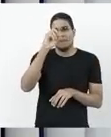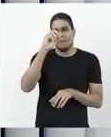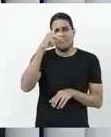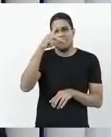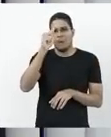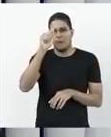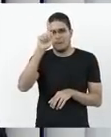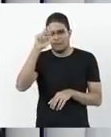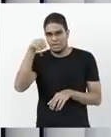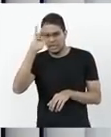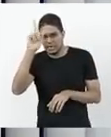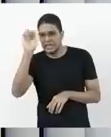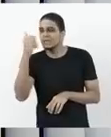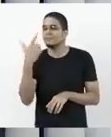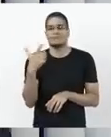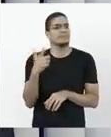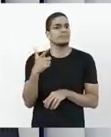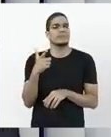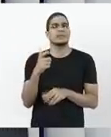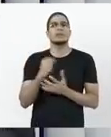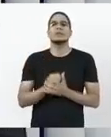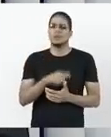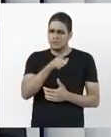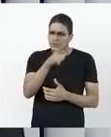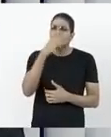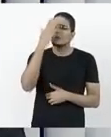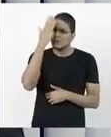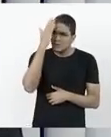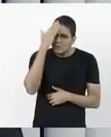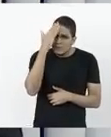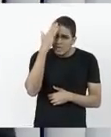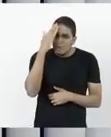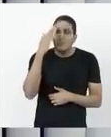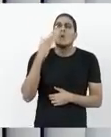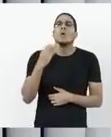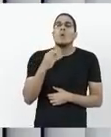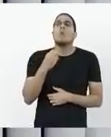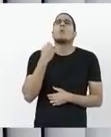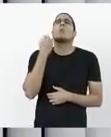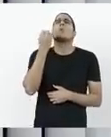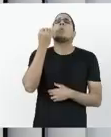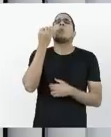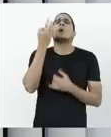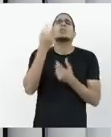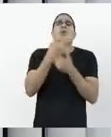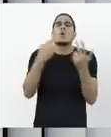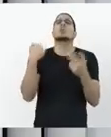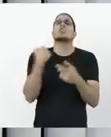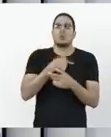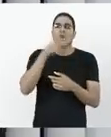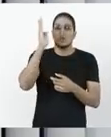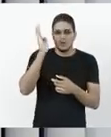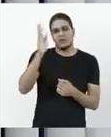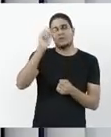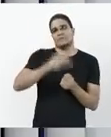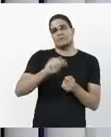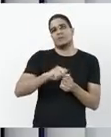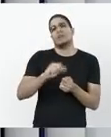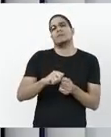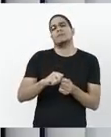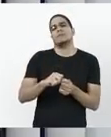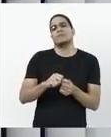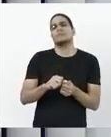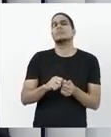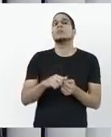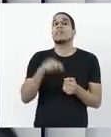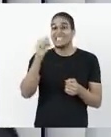eleitoral, o quanto nós fizemos e as nossas metas para o quanto nós vamos fazer. Isso é administrar com seriedade. Aliás, por falar em